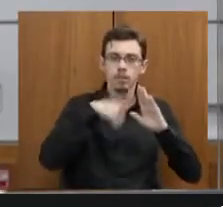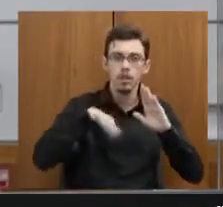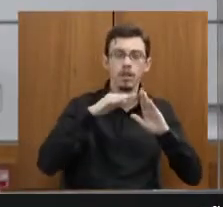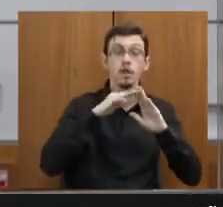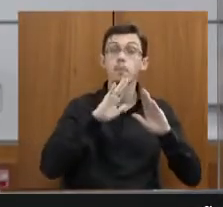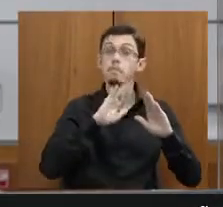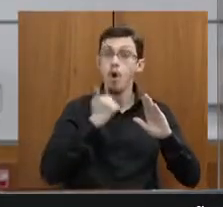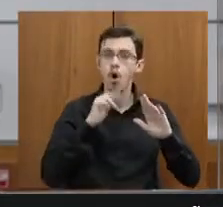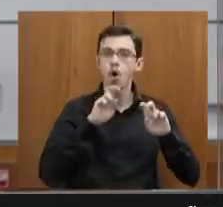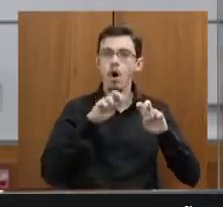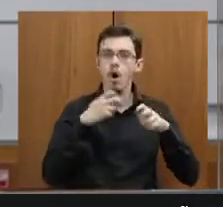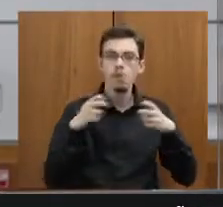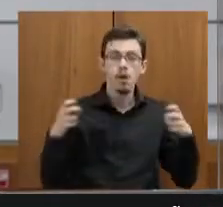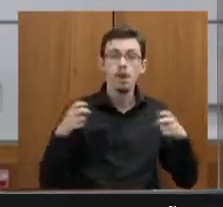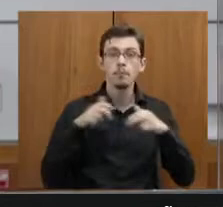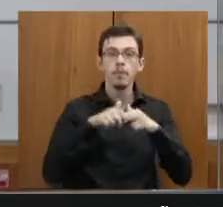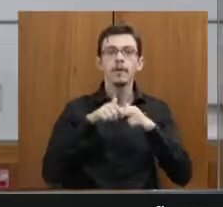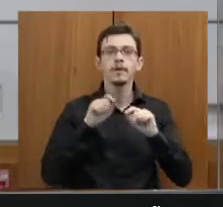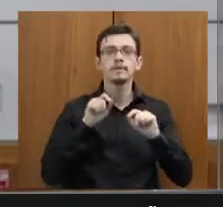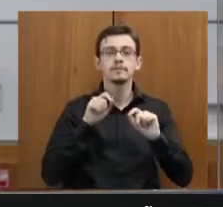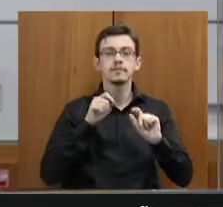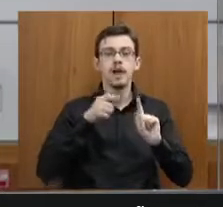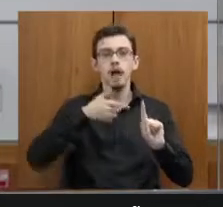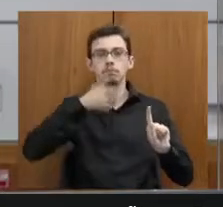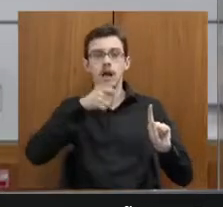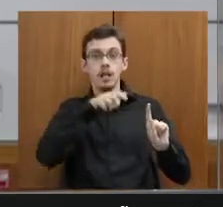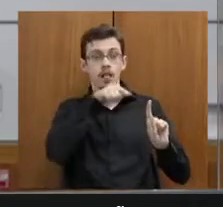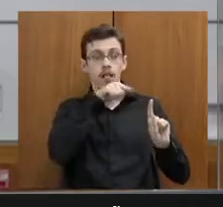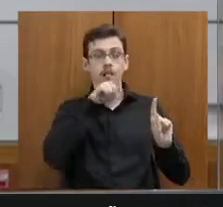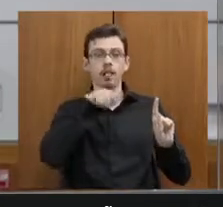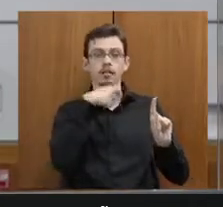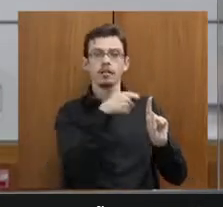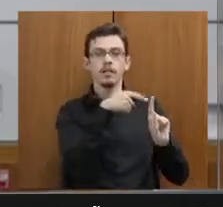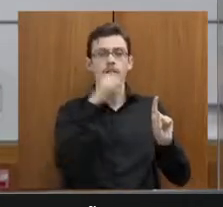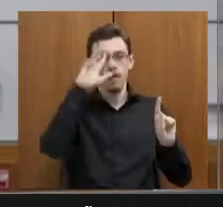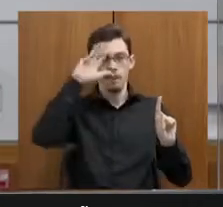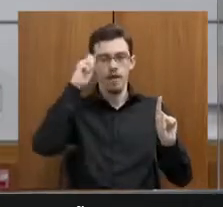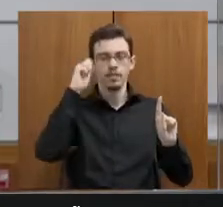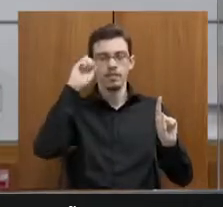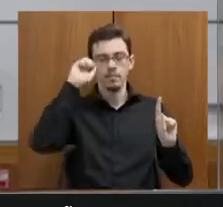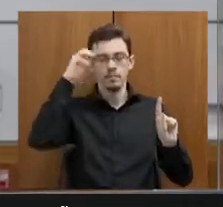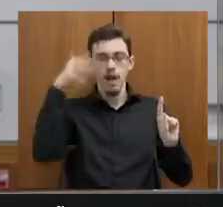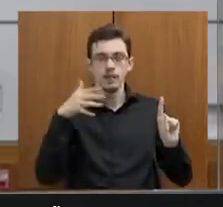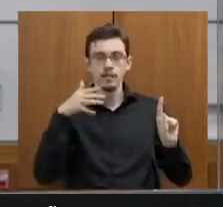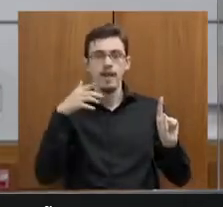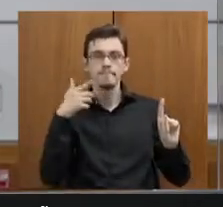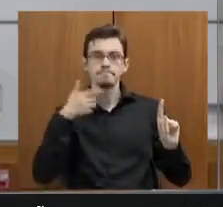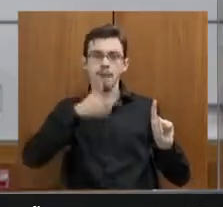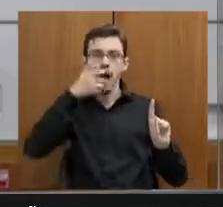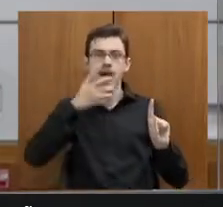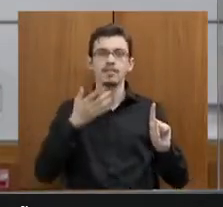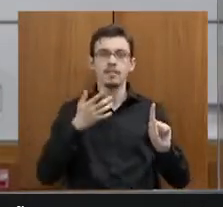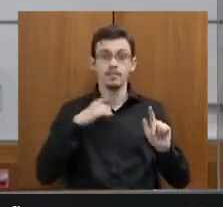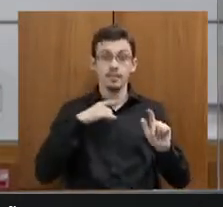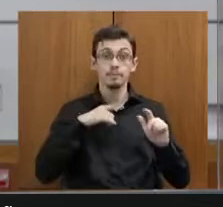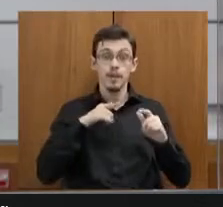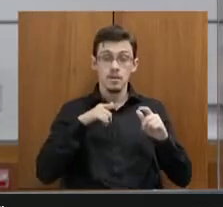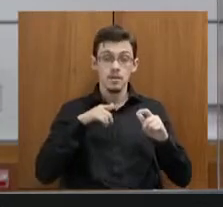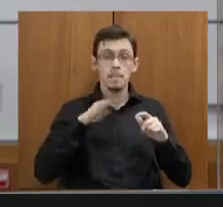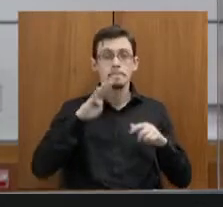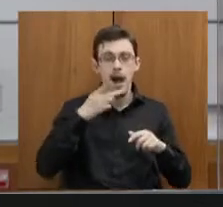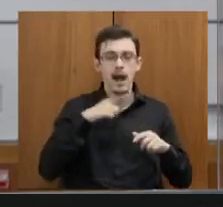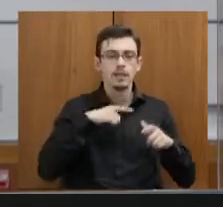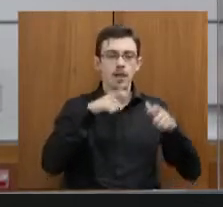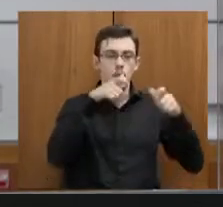diretamente morto porque assassinato porque é da tradição de matriz africana Belo Horizonte tem uma rede de espaço HD protegido